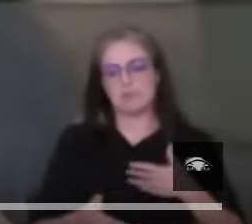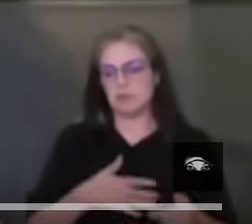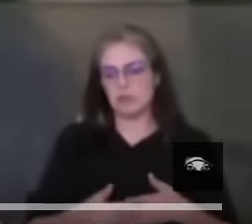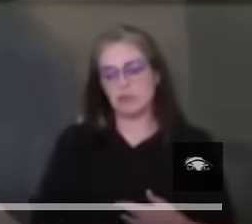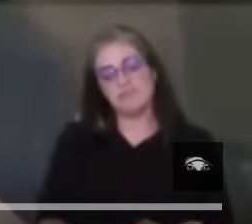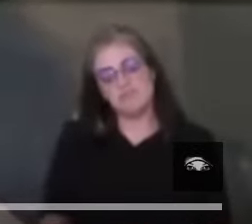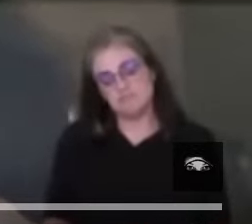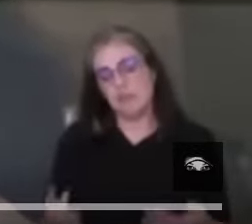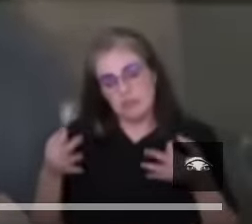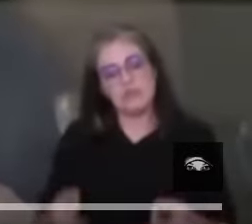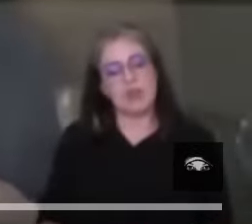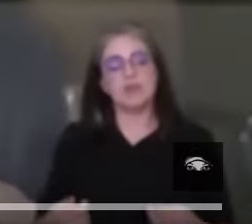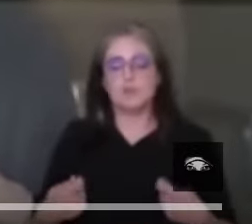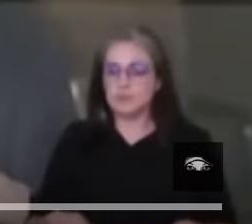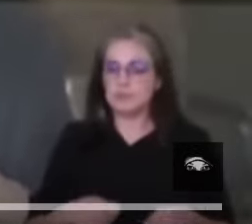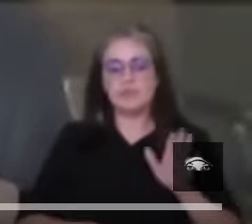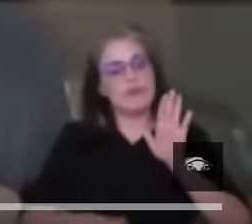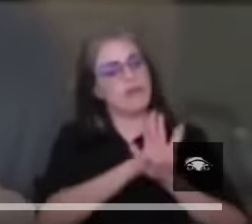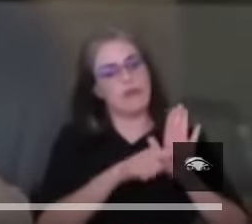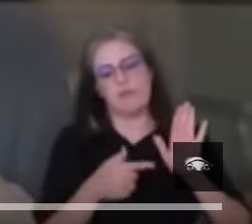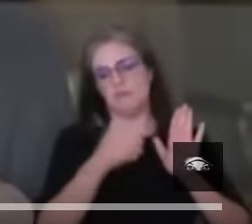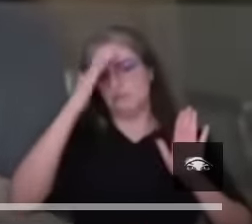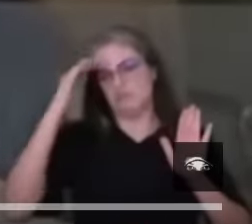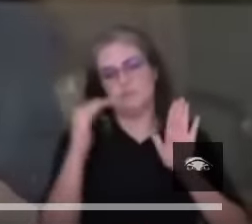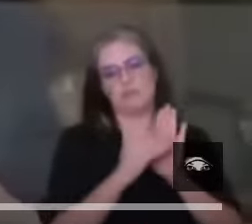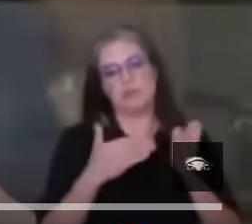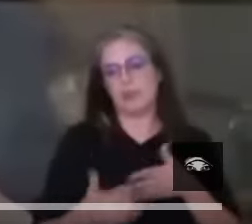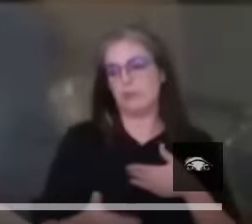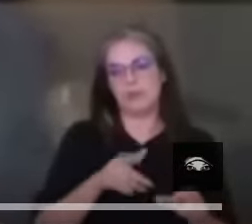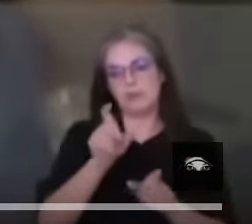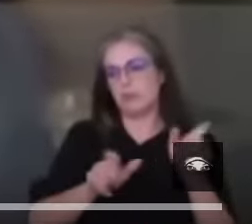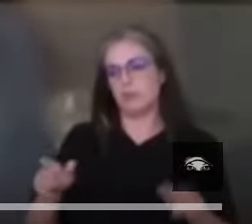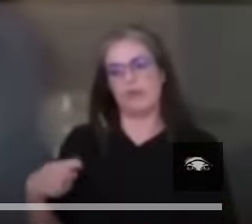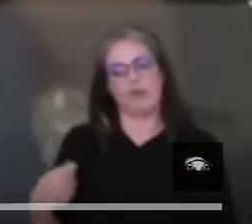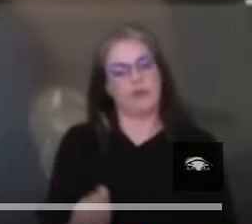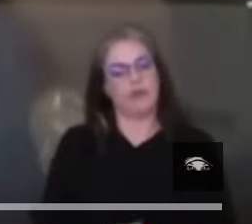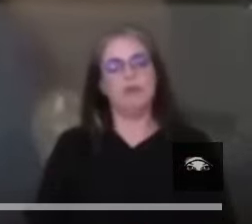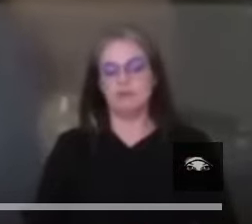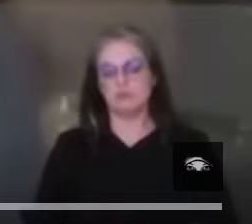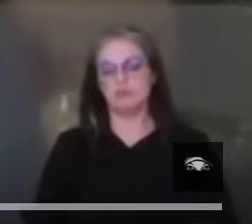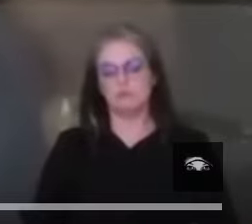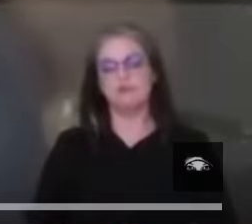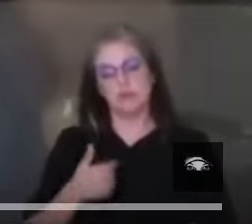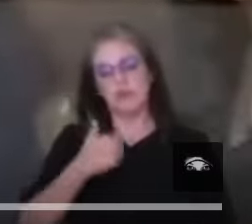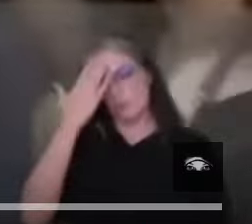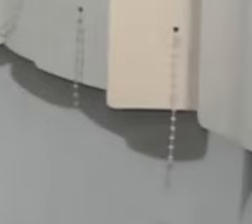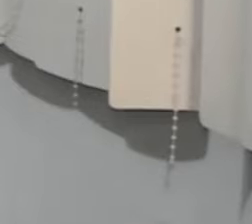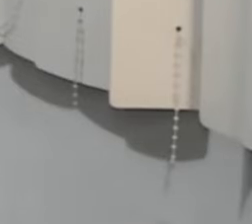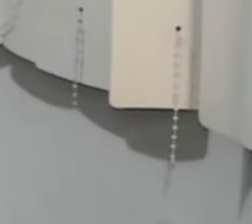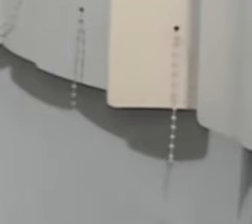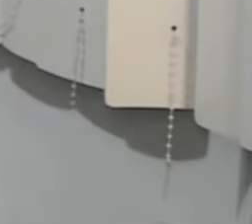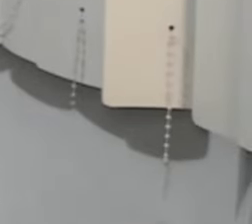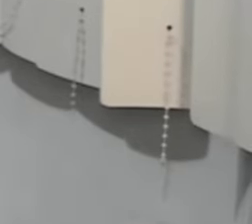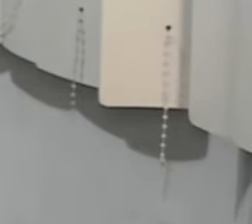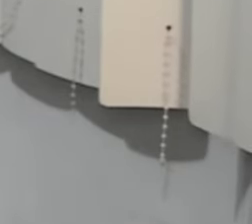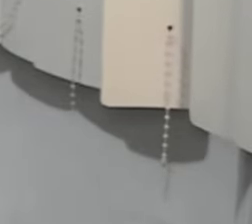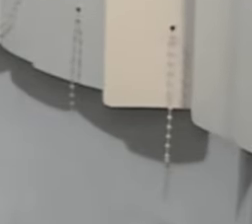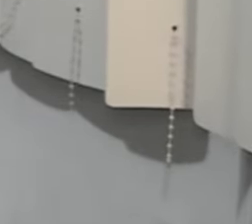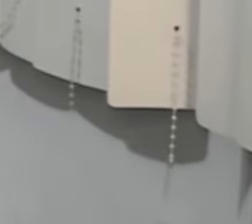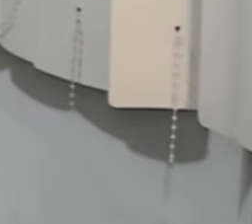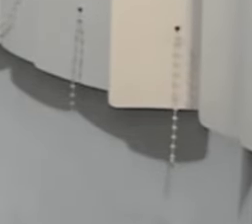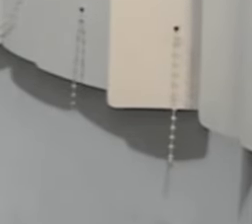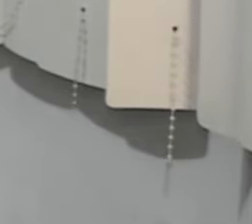lei vale para todo mundo, civis, militares, portanto, eu tenho confiança nas instituições e no trabalho de apuração que está em curso. E é isso aí,